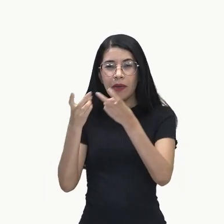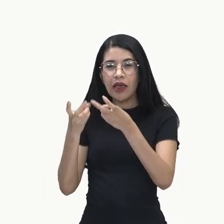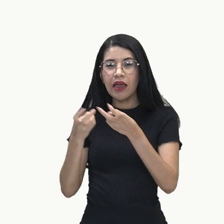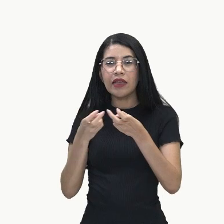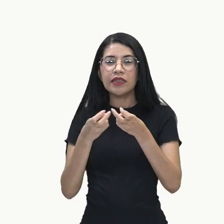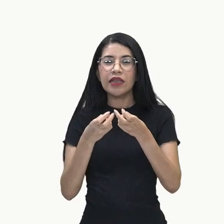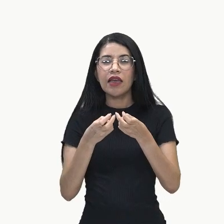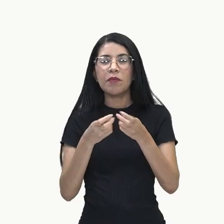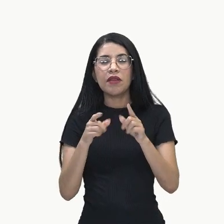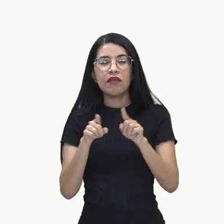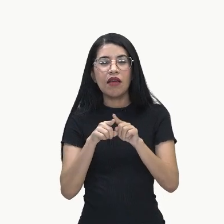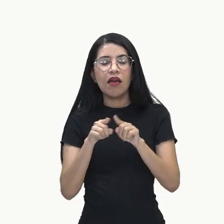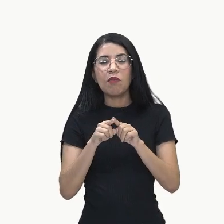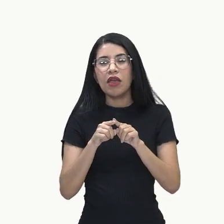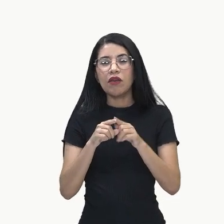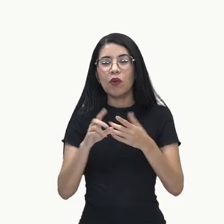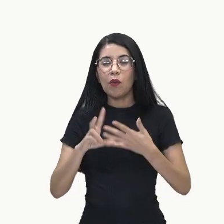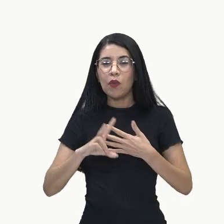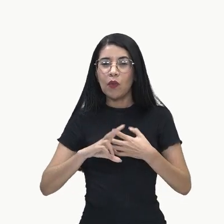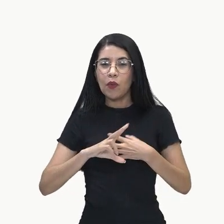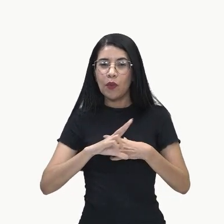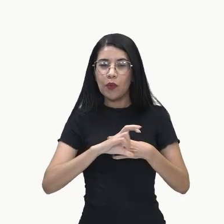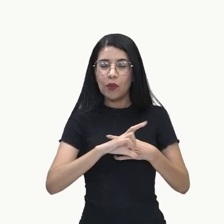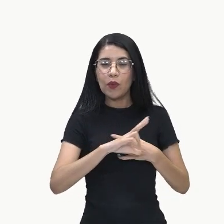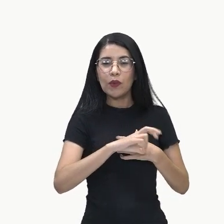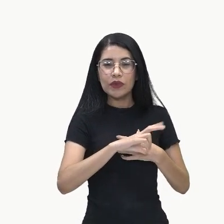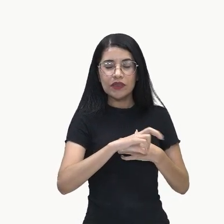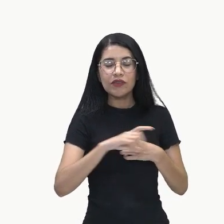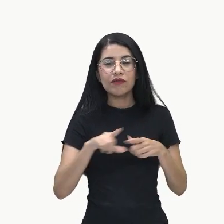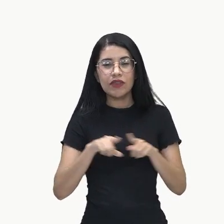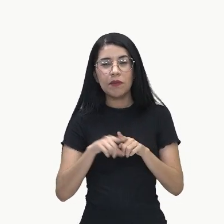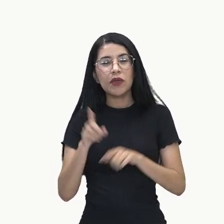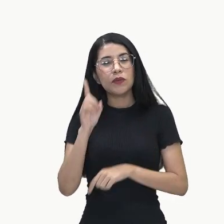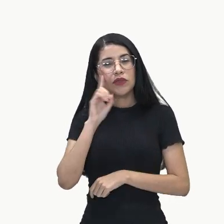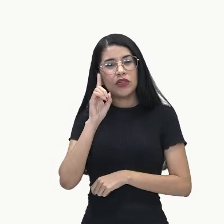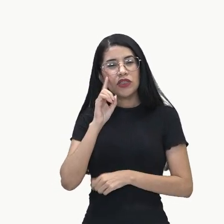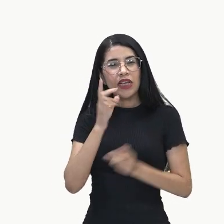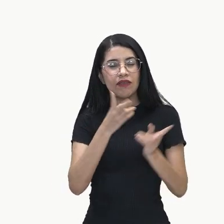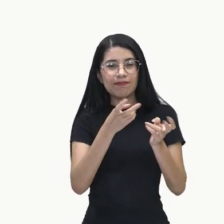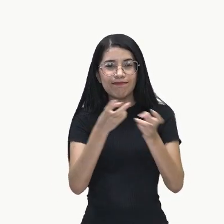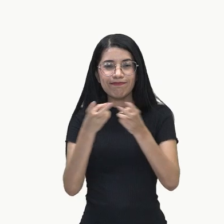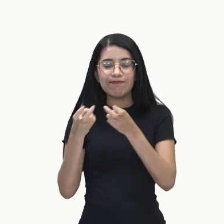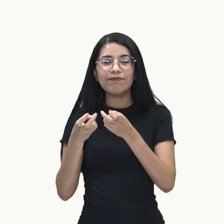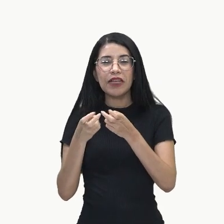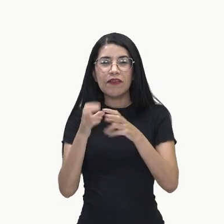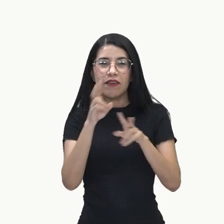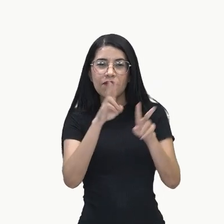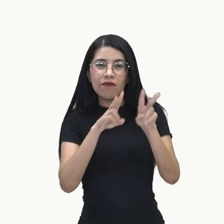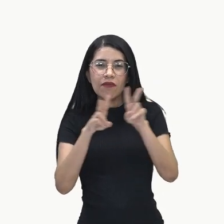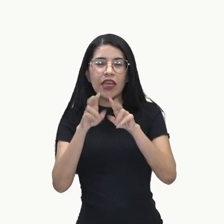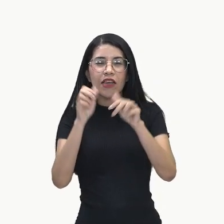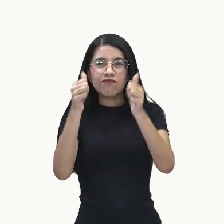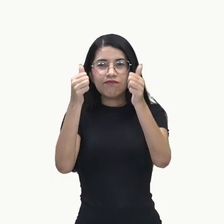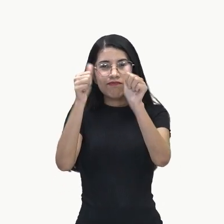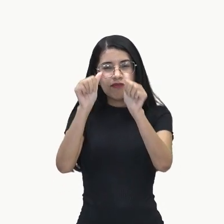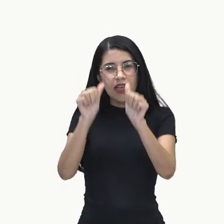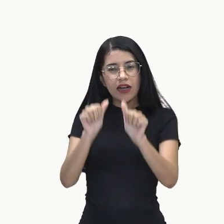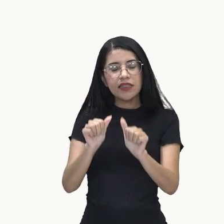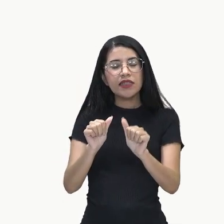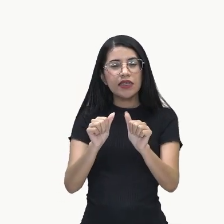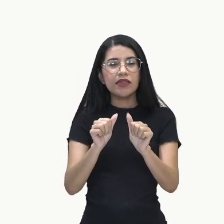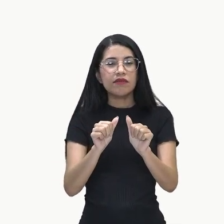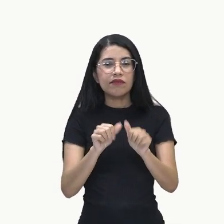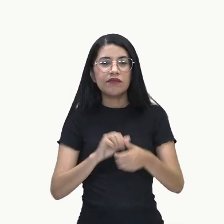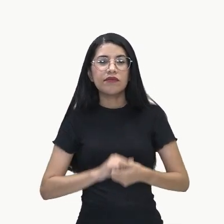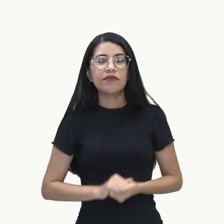nossos sentidos, aquilo que a gente vai aprendendo no dia a dia, né? Vai vendo, vai analisando, vai